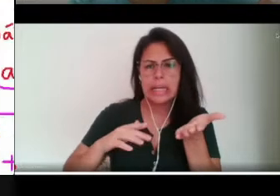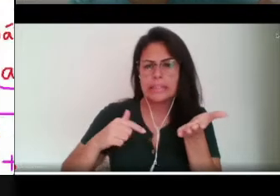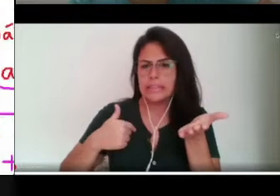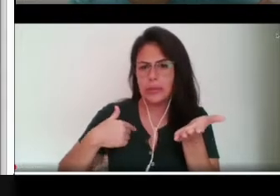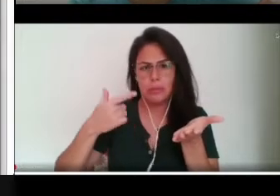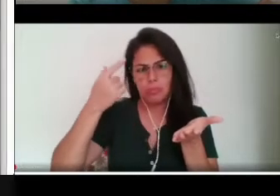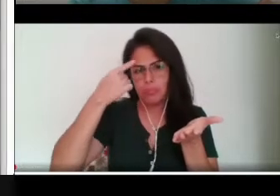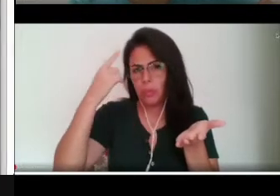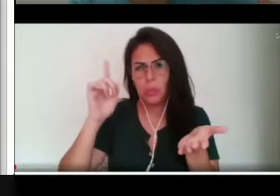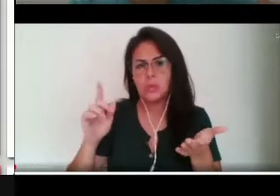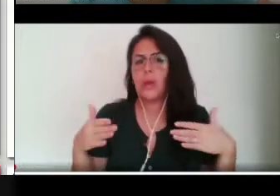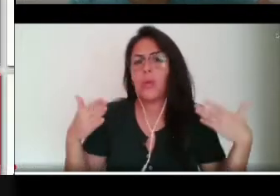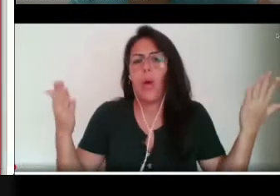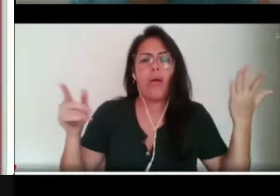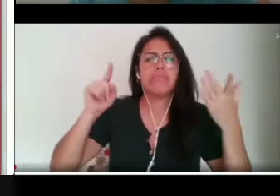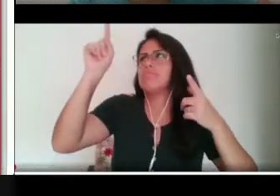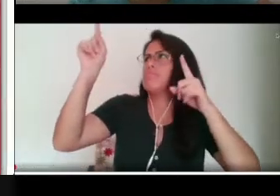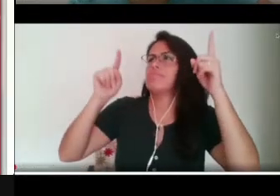esse foi,